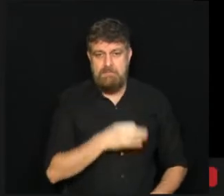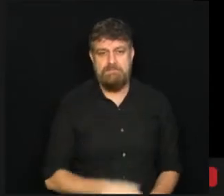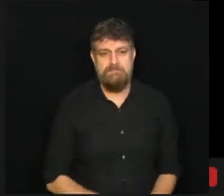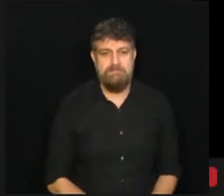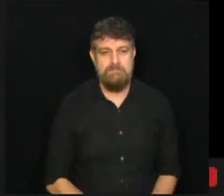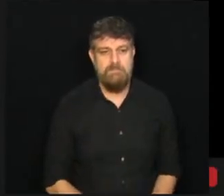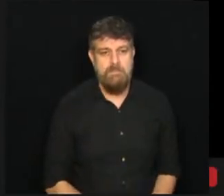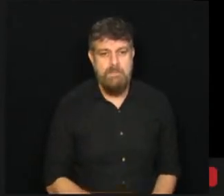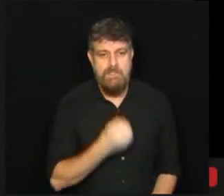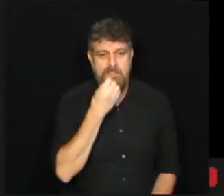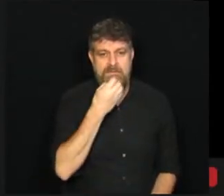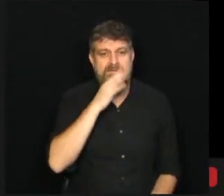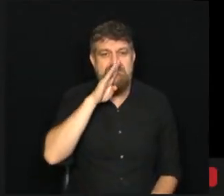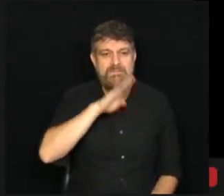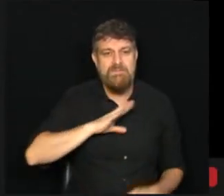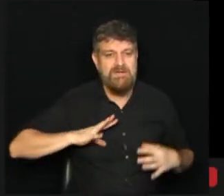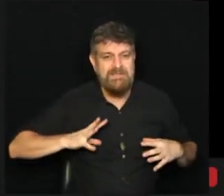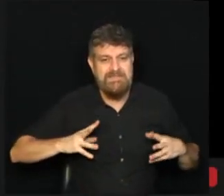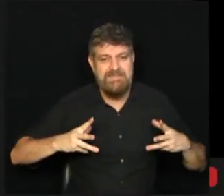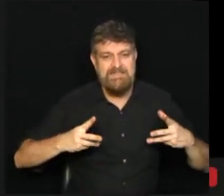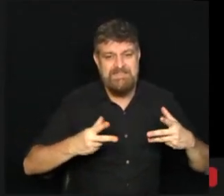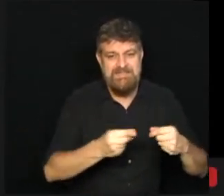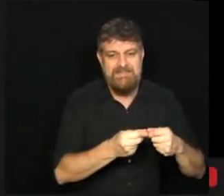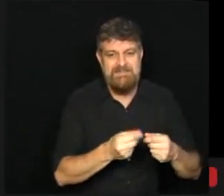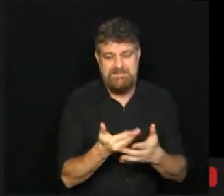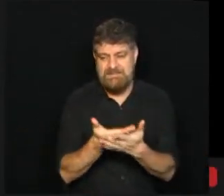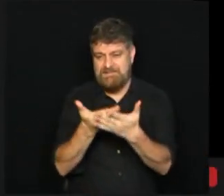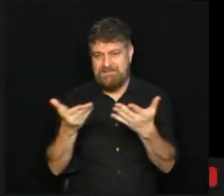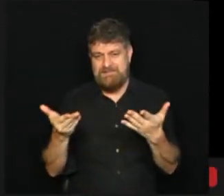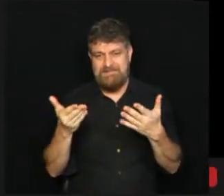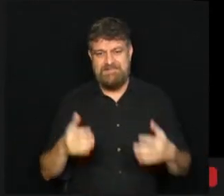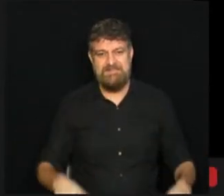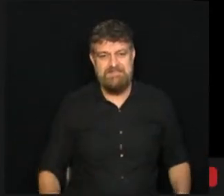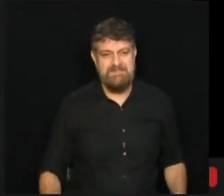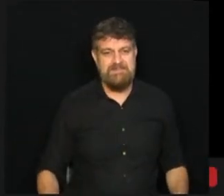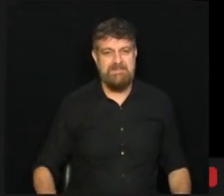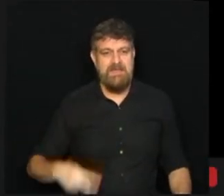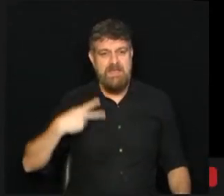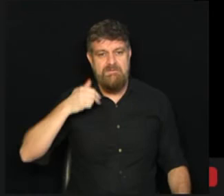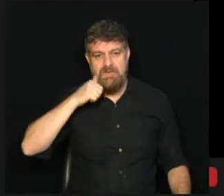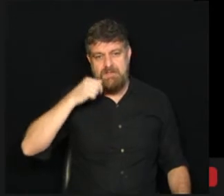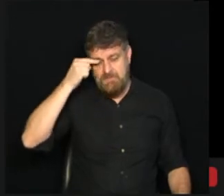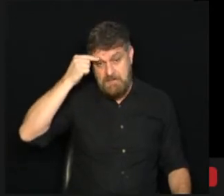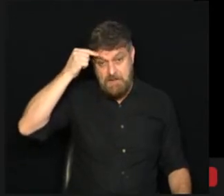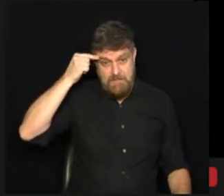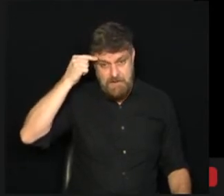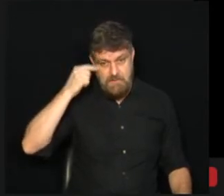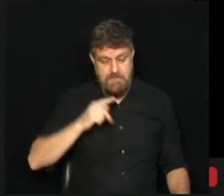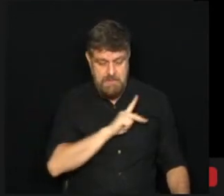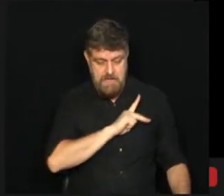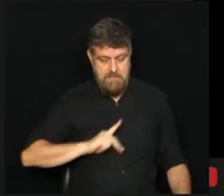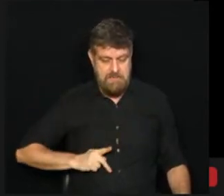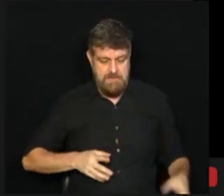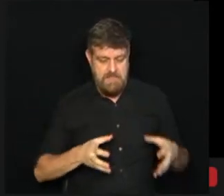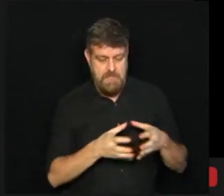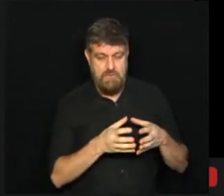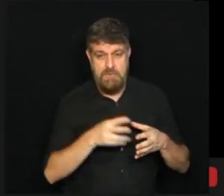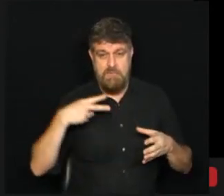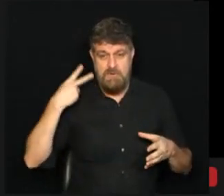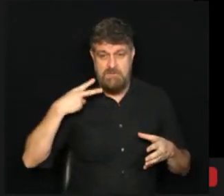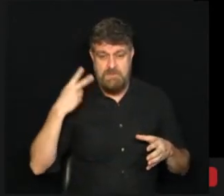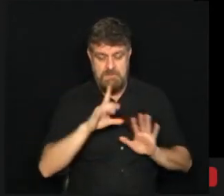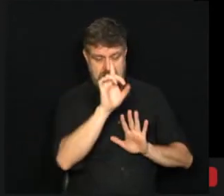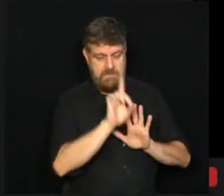Bem, boa tarde a todos e a todas. Boa tarde, vereadora Paola Miguel, presidente da Comissão de Direitos Humanos da Câmara